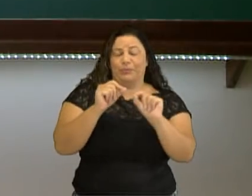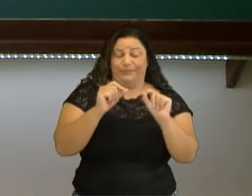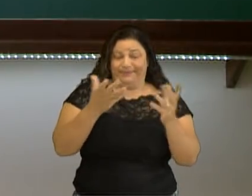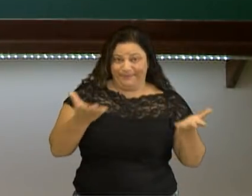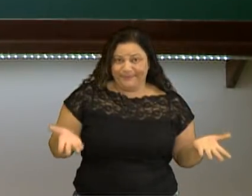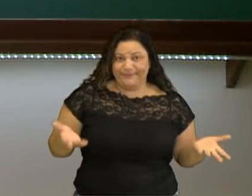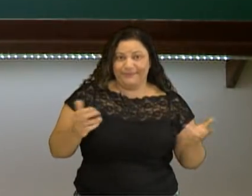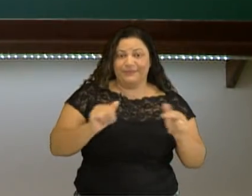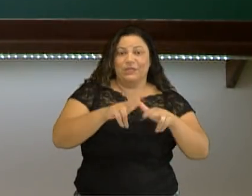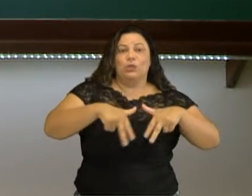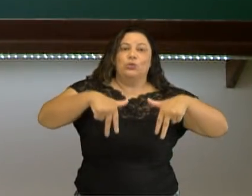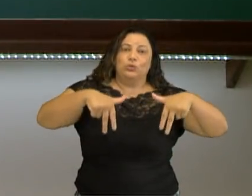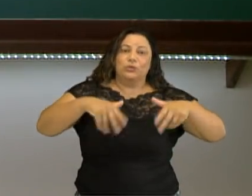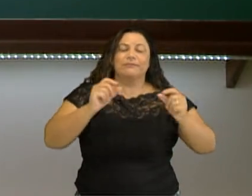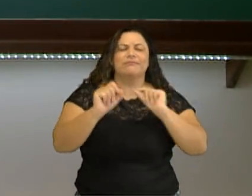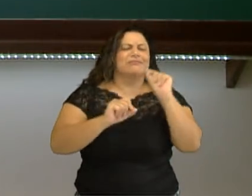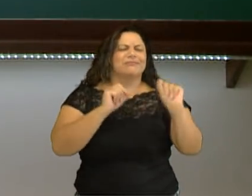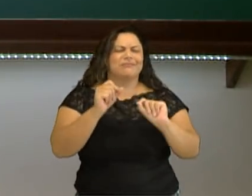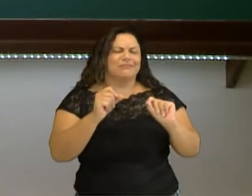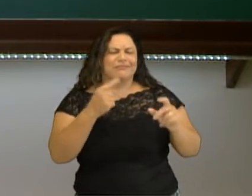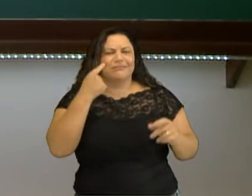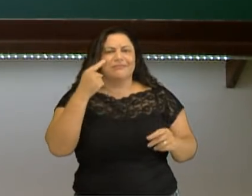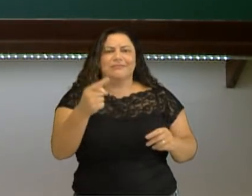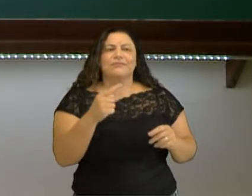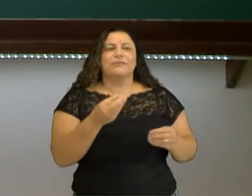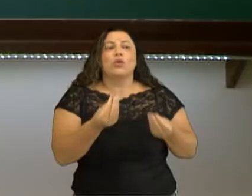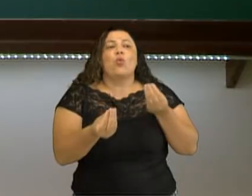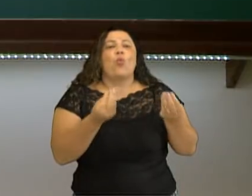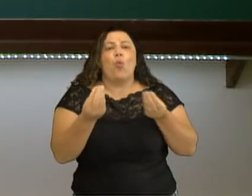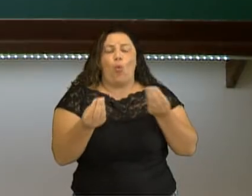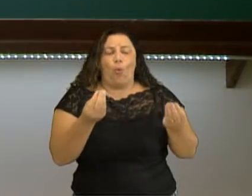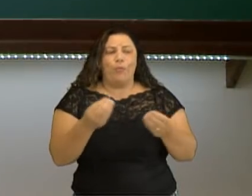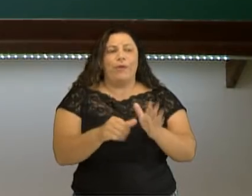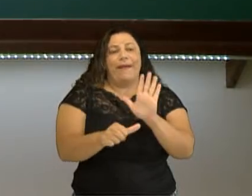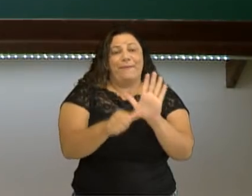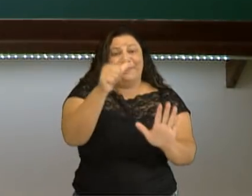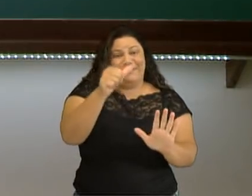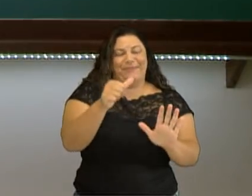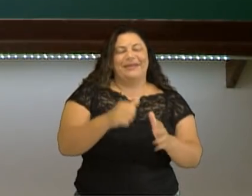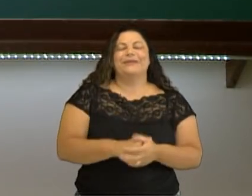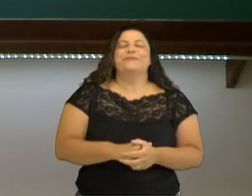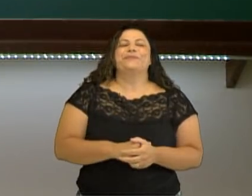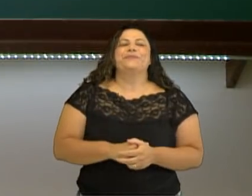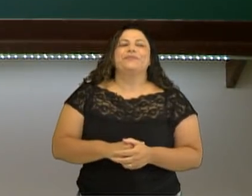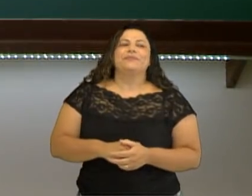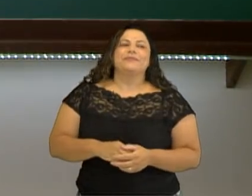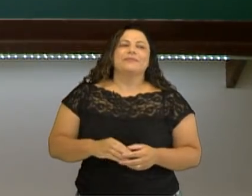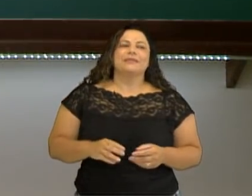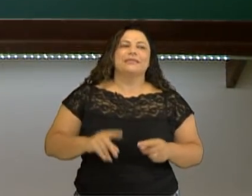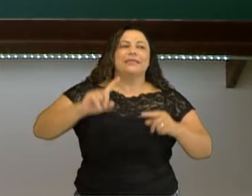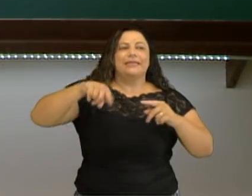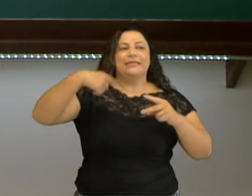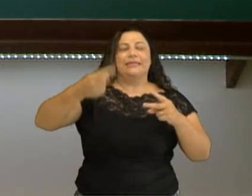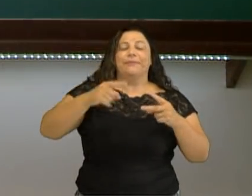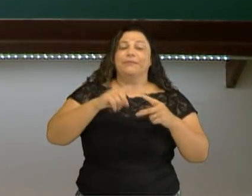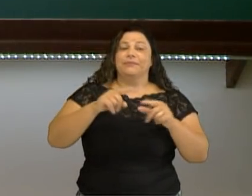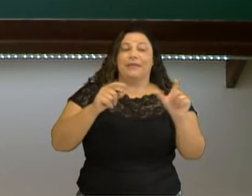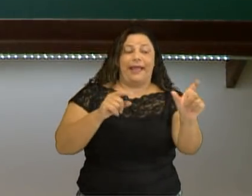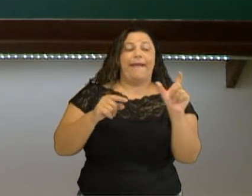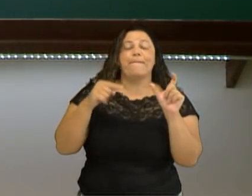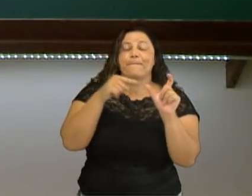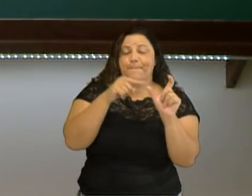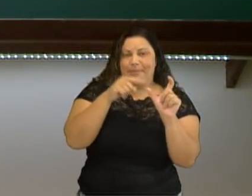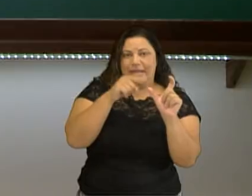nível taxonômico e é ele que a gente vai usar para dar esse primeiro nome do nome científico. Essa palavra do